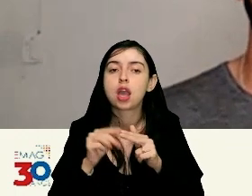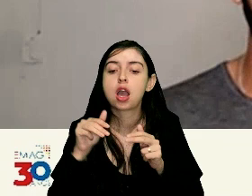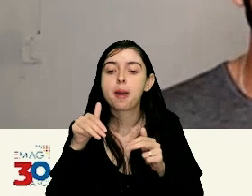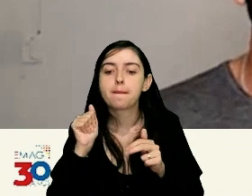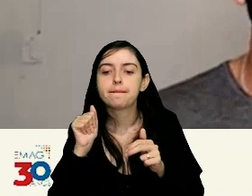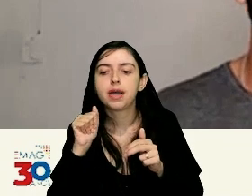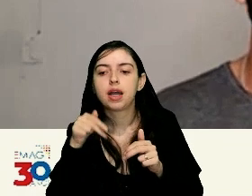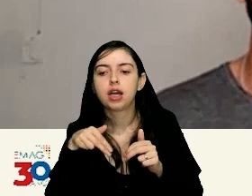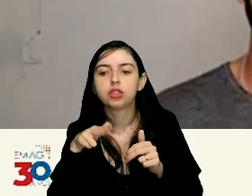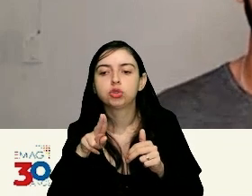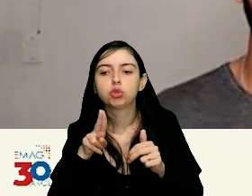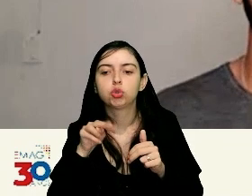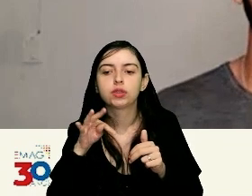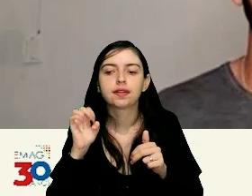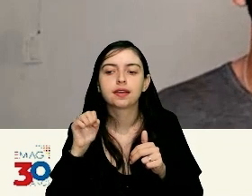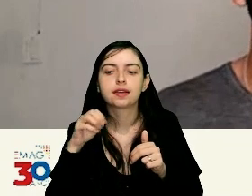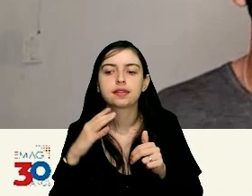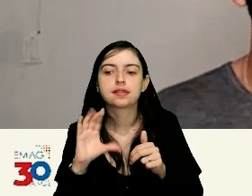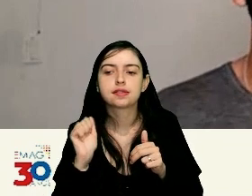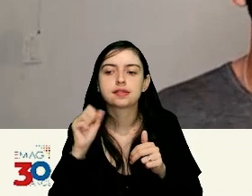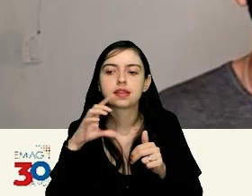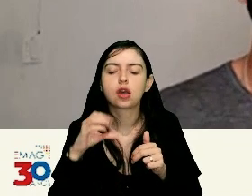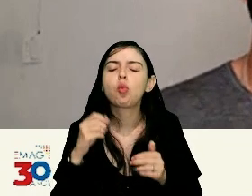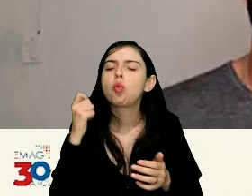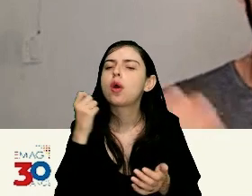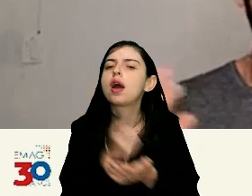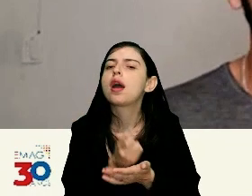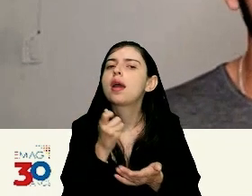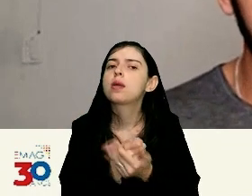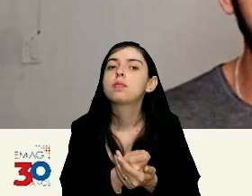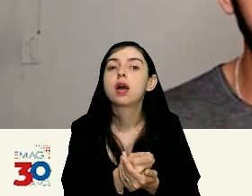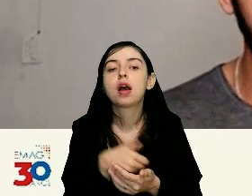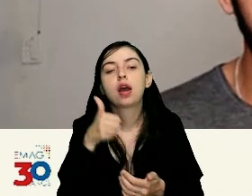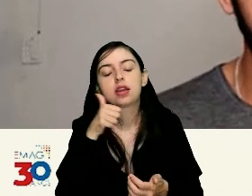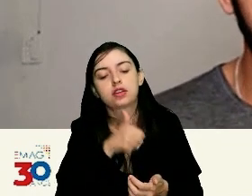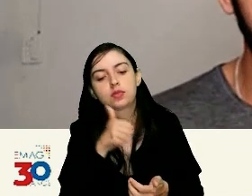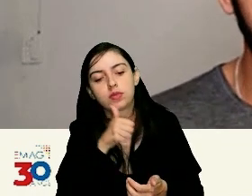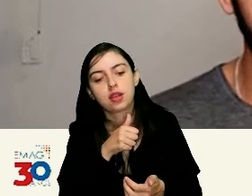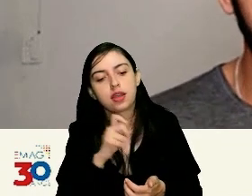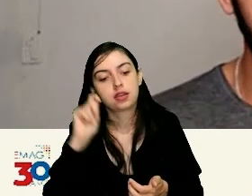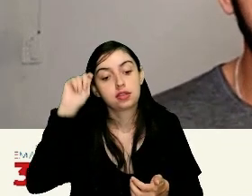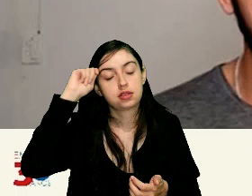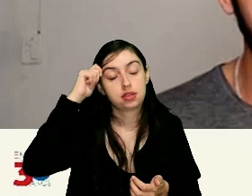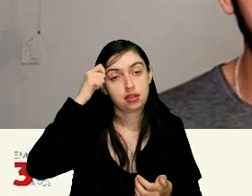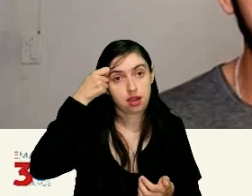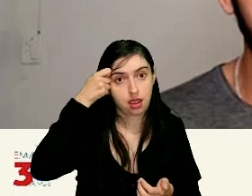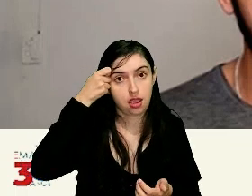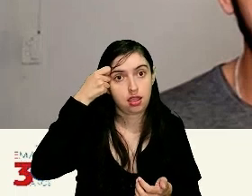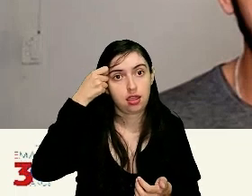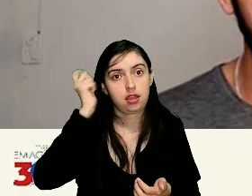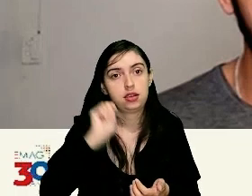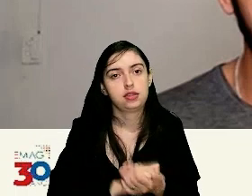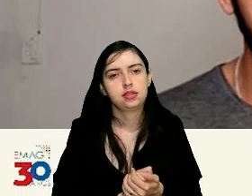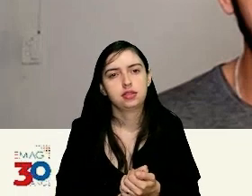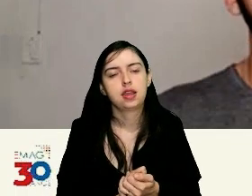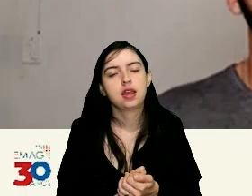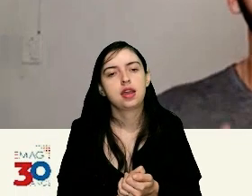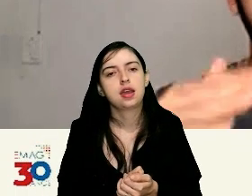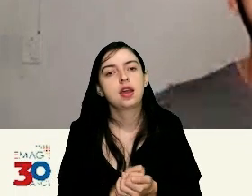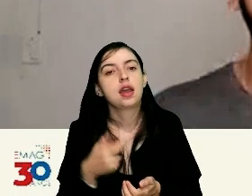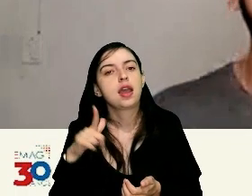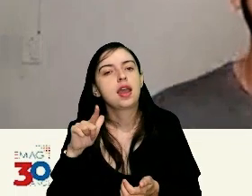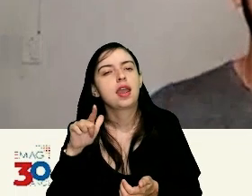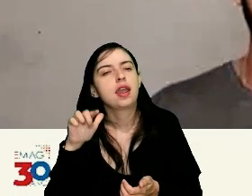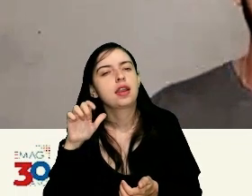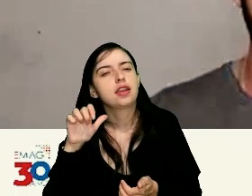quem paga normalmente, né, são as mulheres pretas principalmente, público LGBTQIA+, enfim, todas